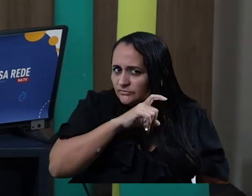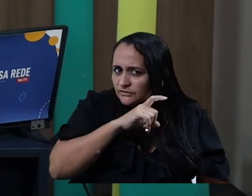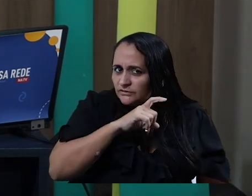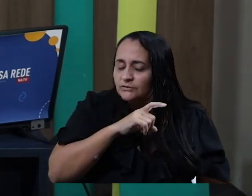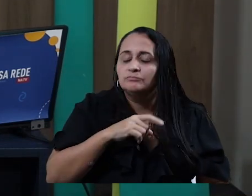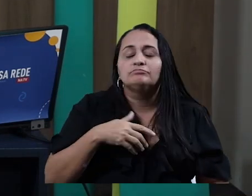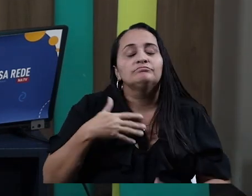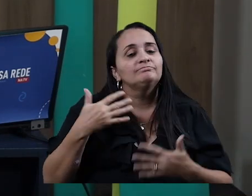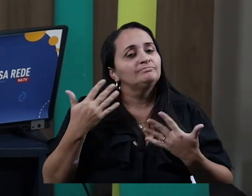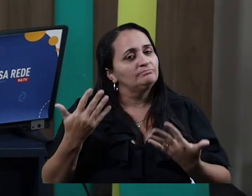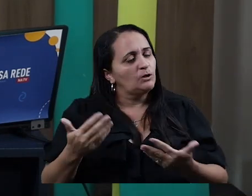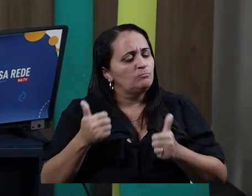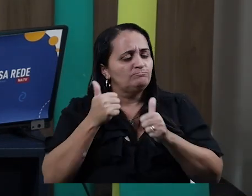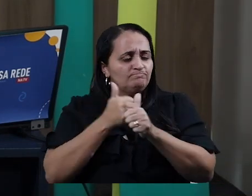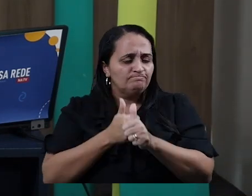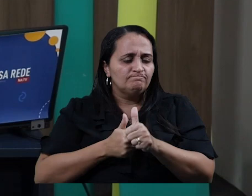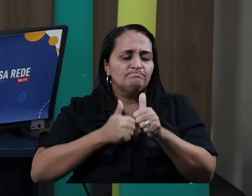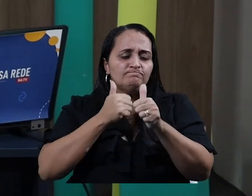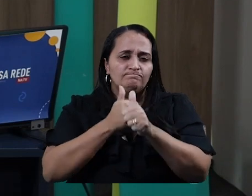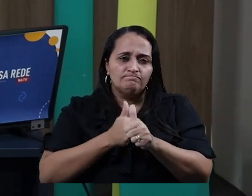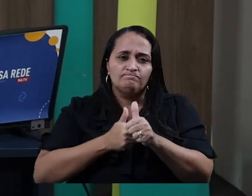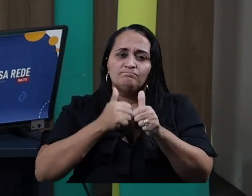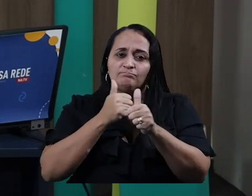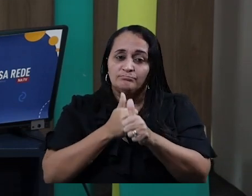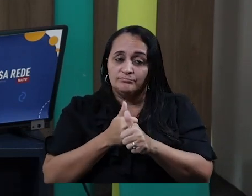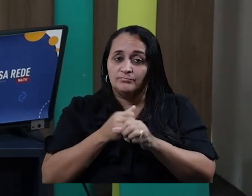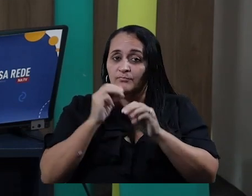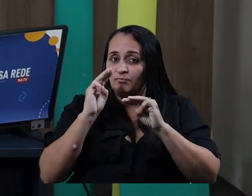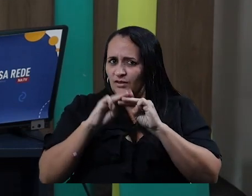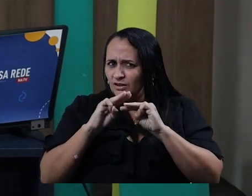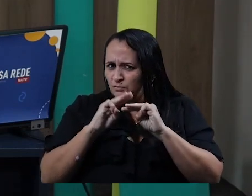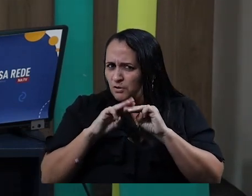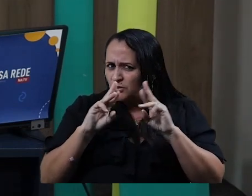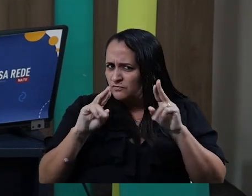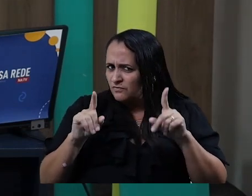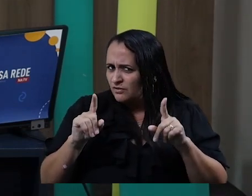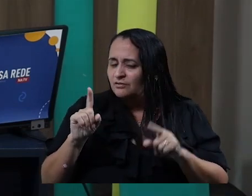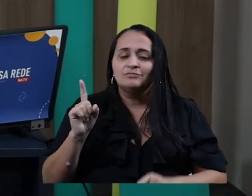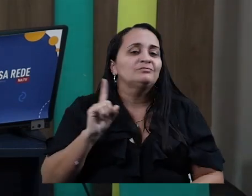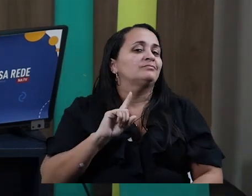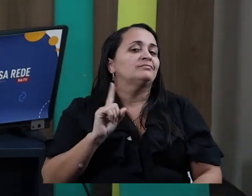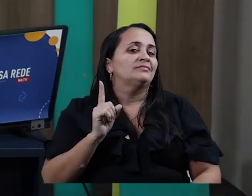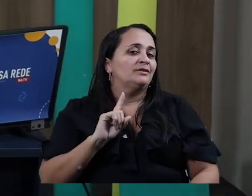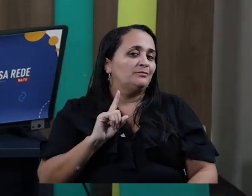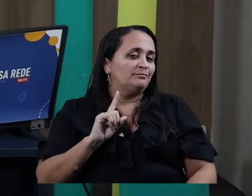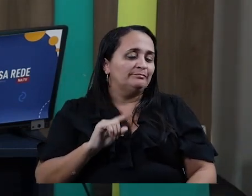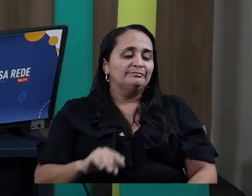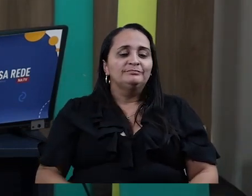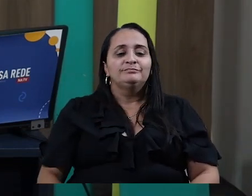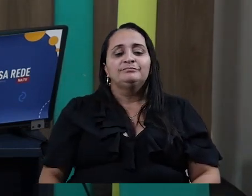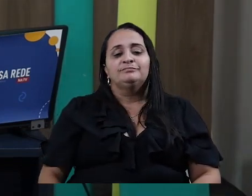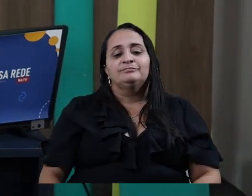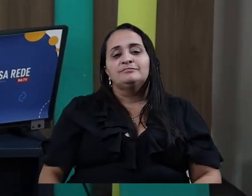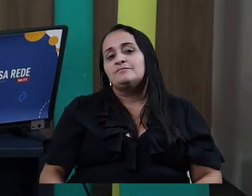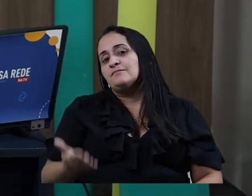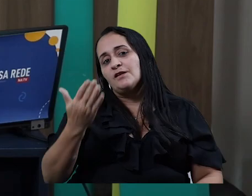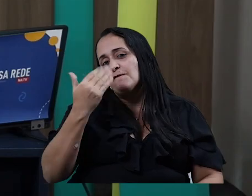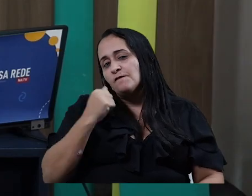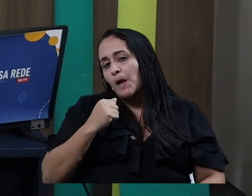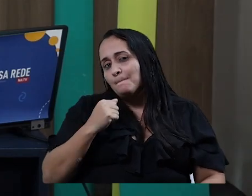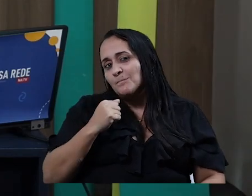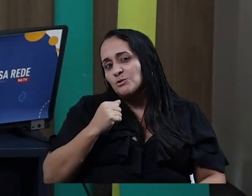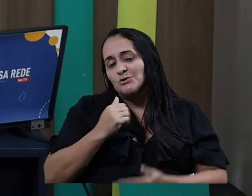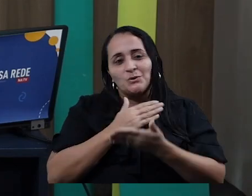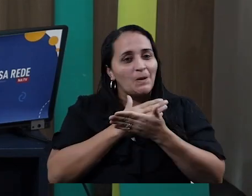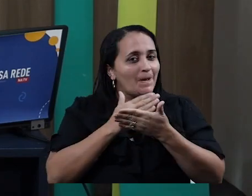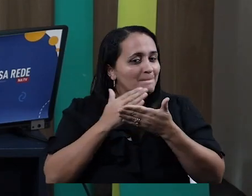pela persistência e com matemática não é diferente, tá bom? Para começar então, vamos de questão?